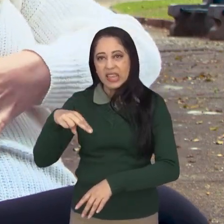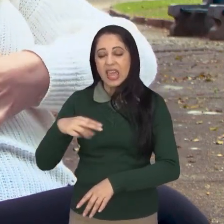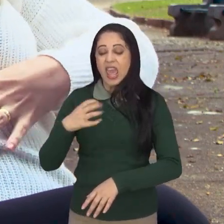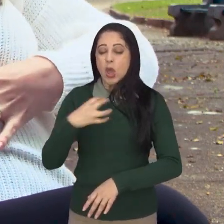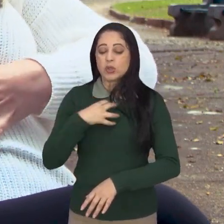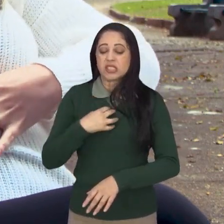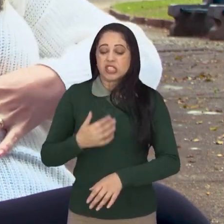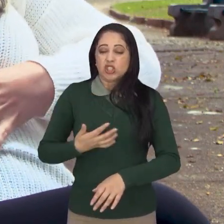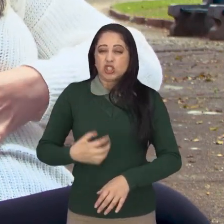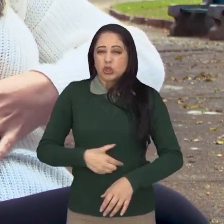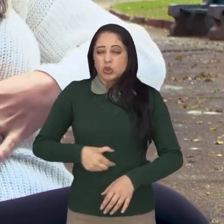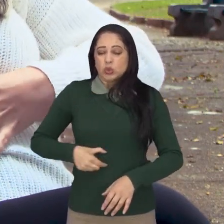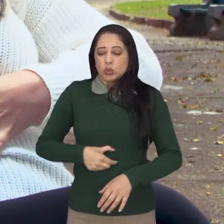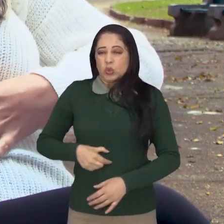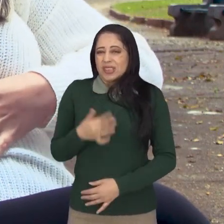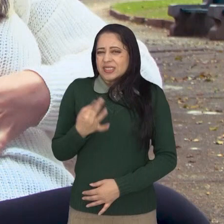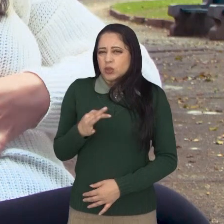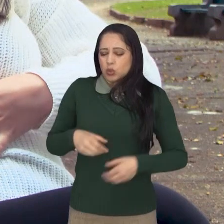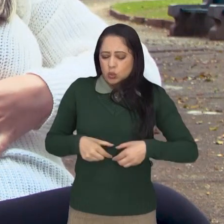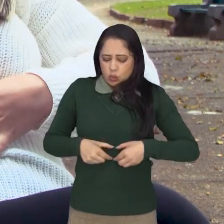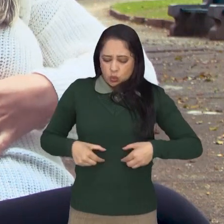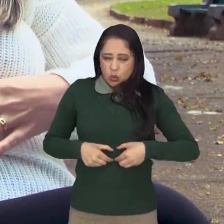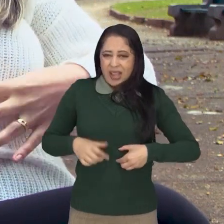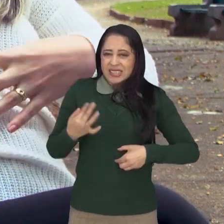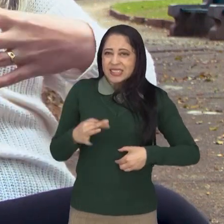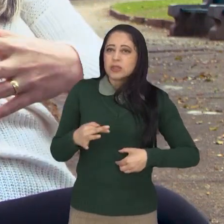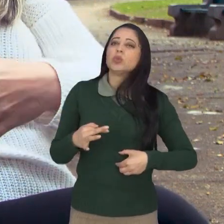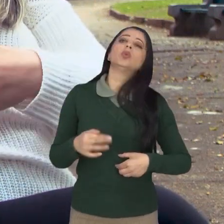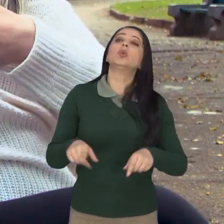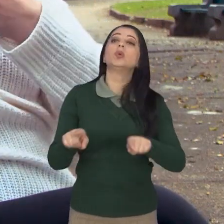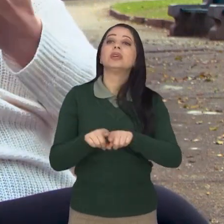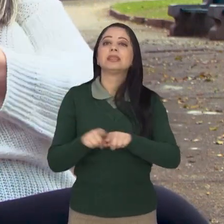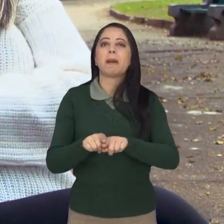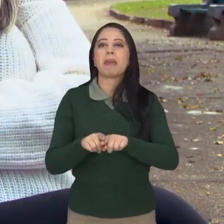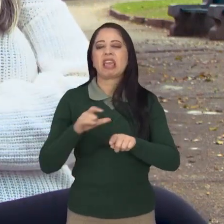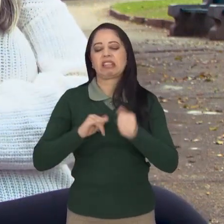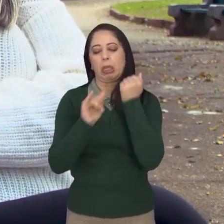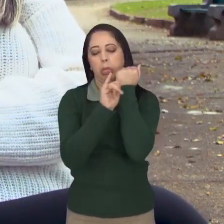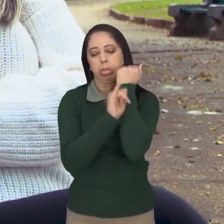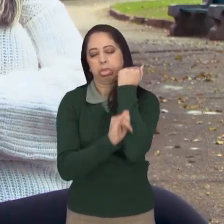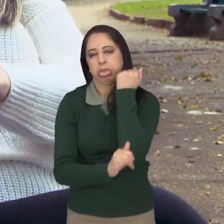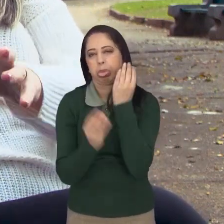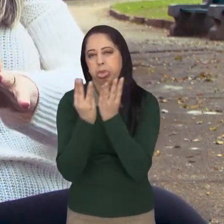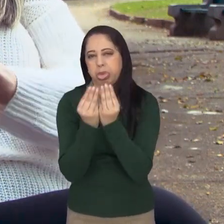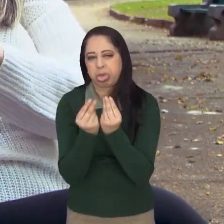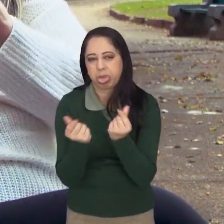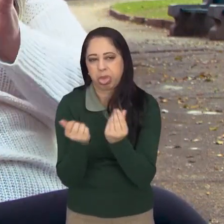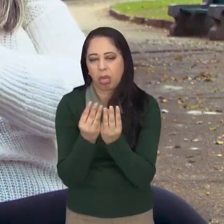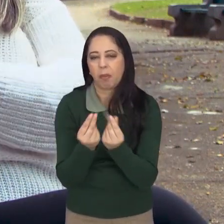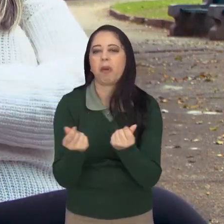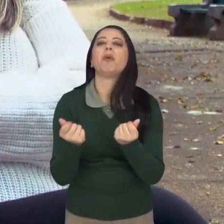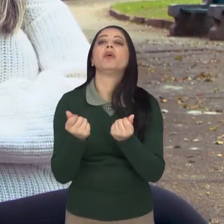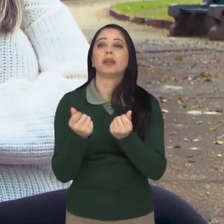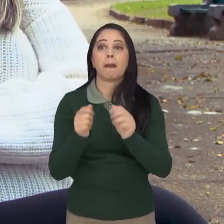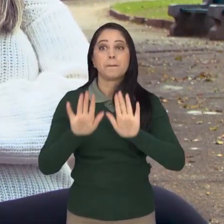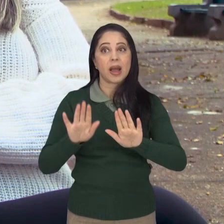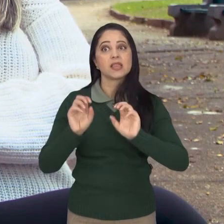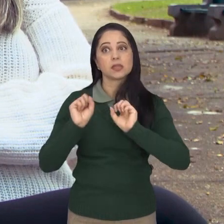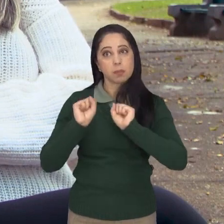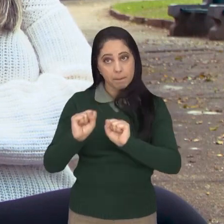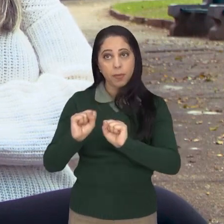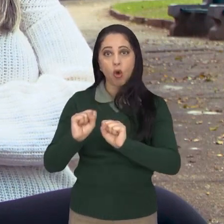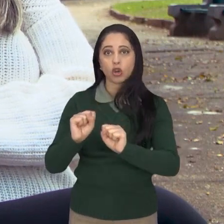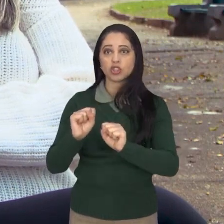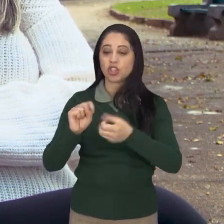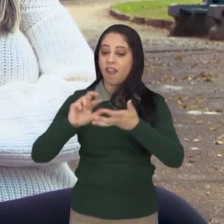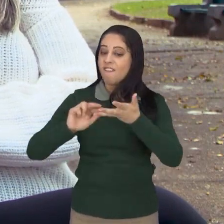bem no duodeno, né? Mas na boquinha do estômago. Tinha diarreia, mas eles podem se manifestar de